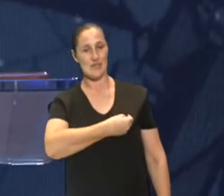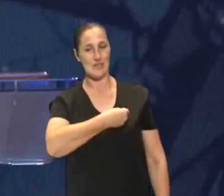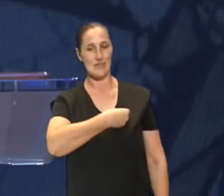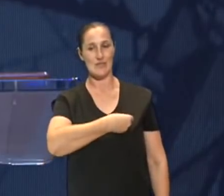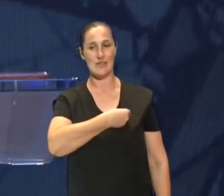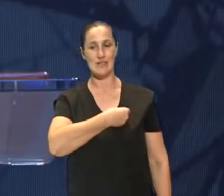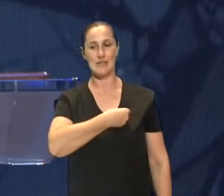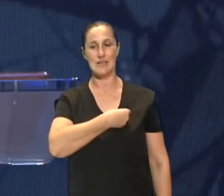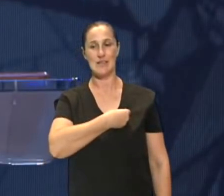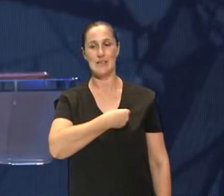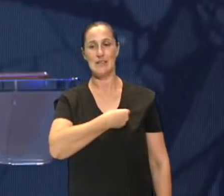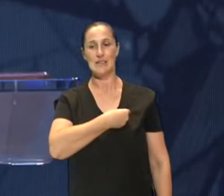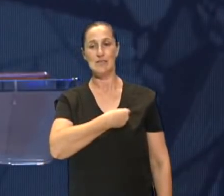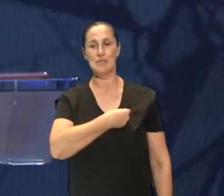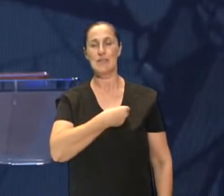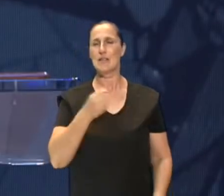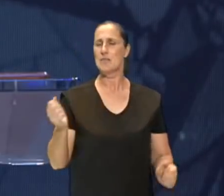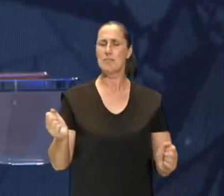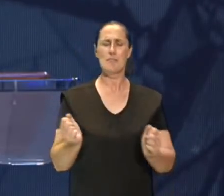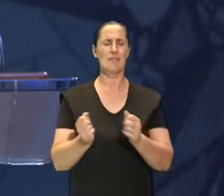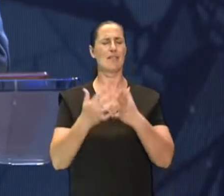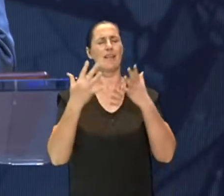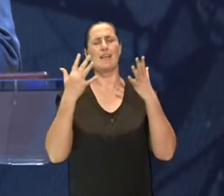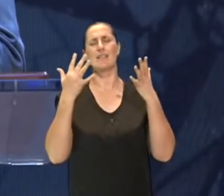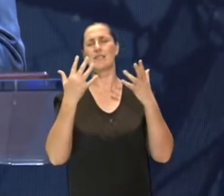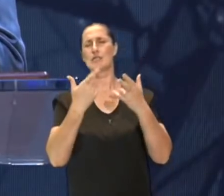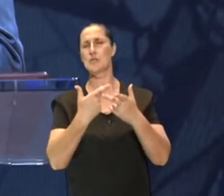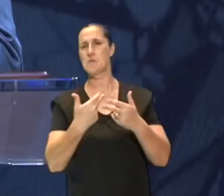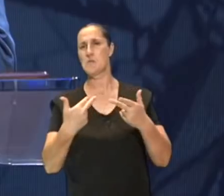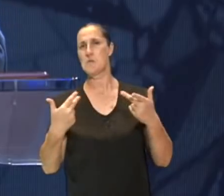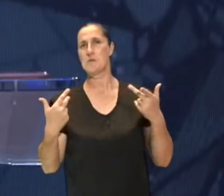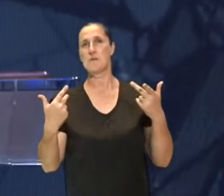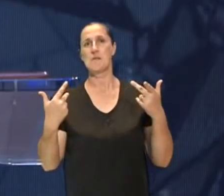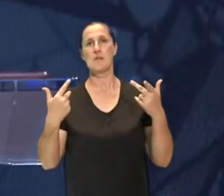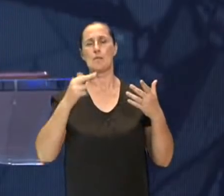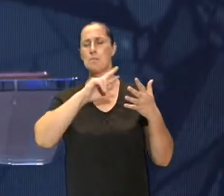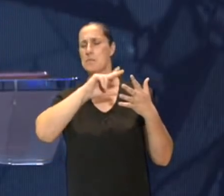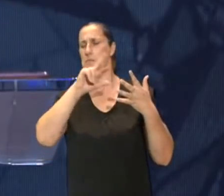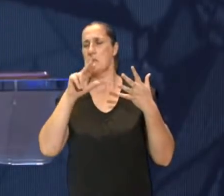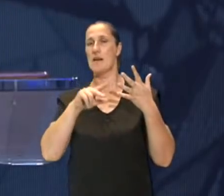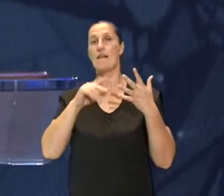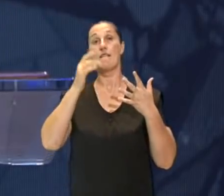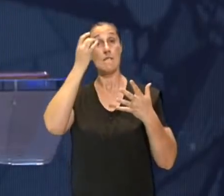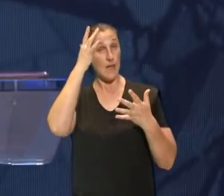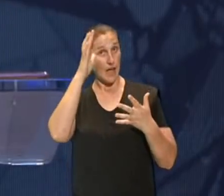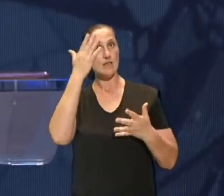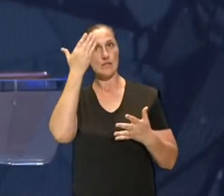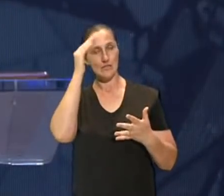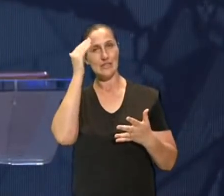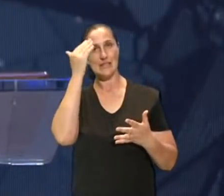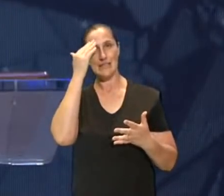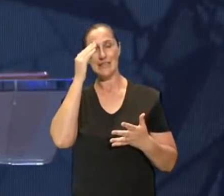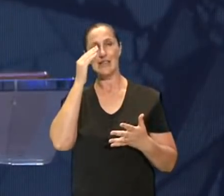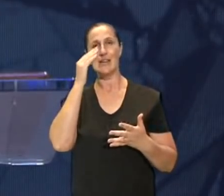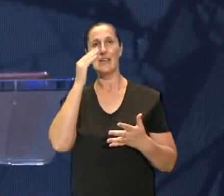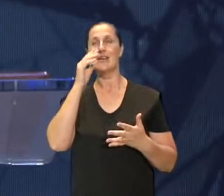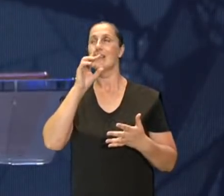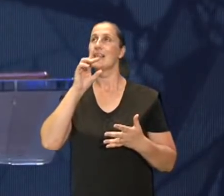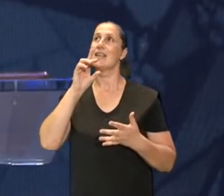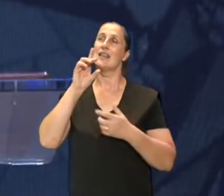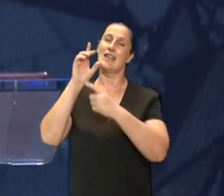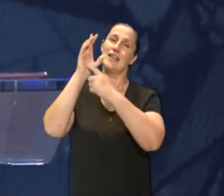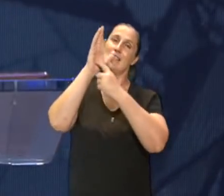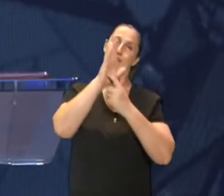Os prodígios de Deus, os milagres de Deus são fáceis da gente entender, porque eles